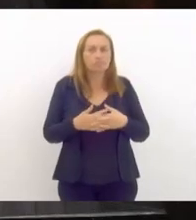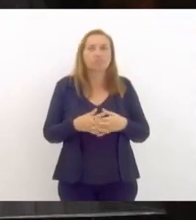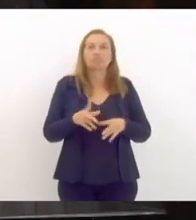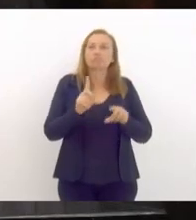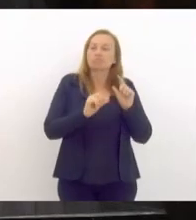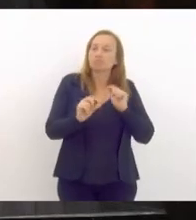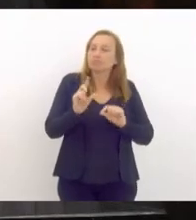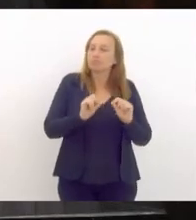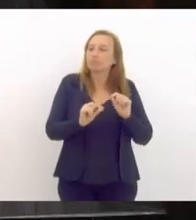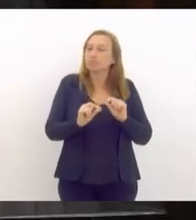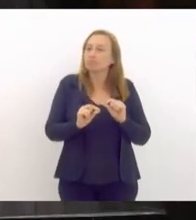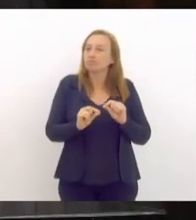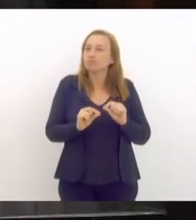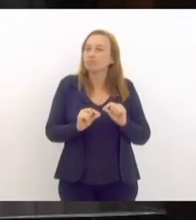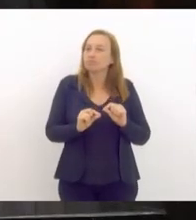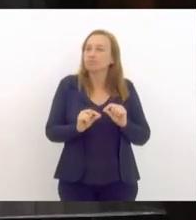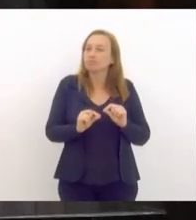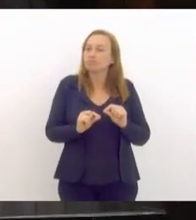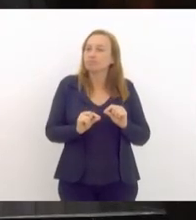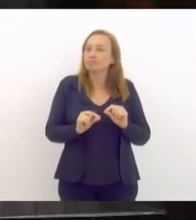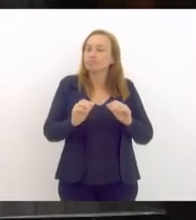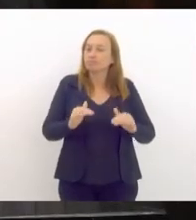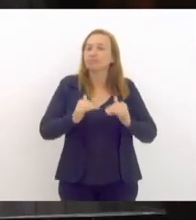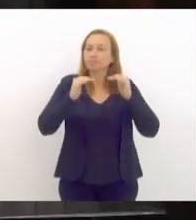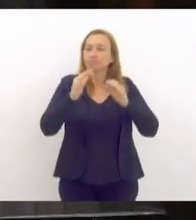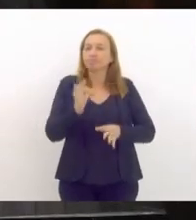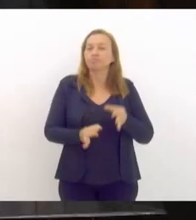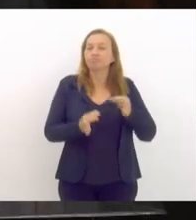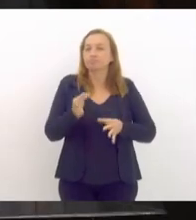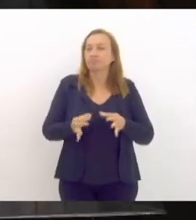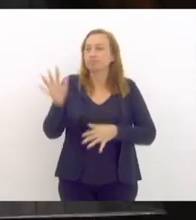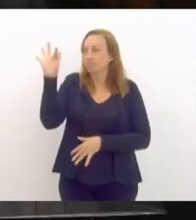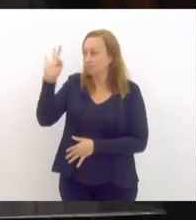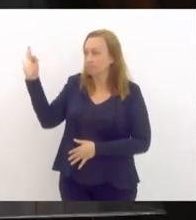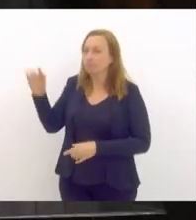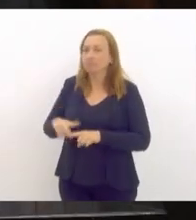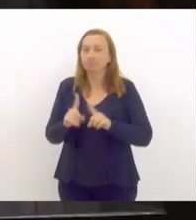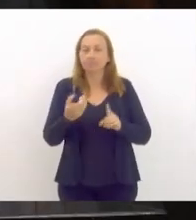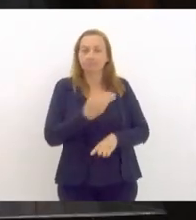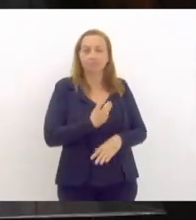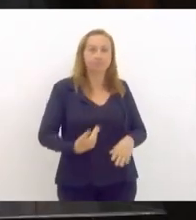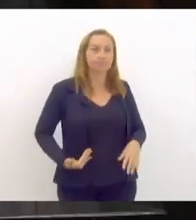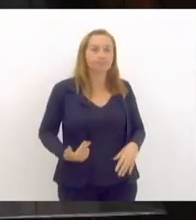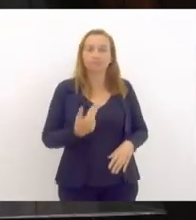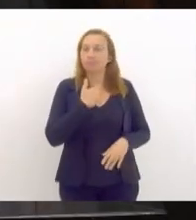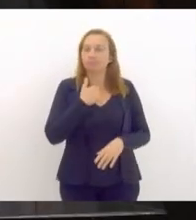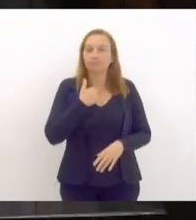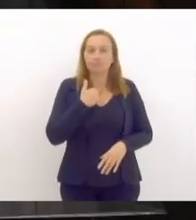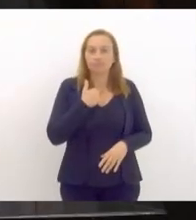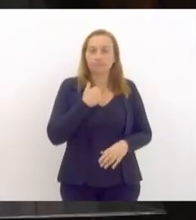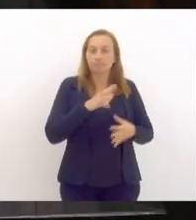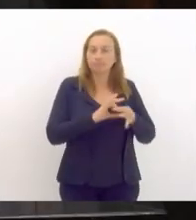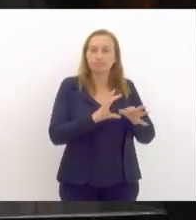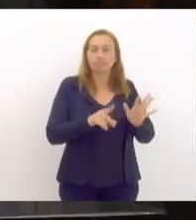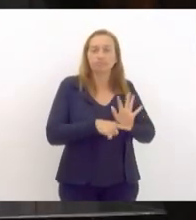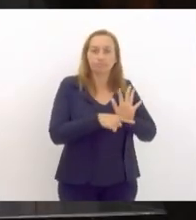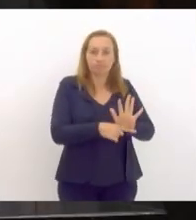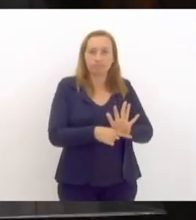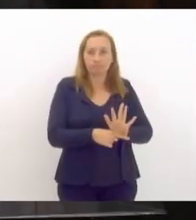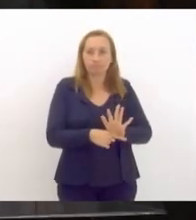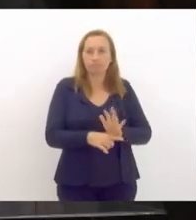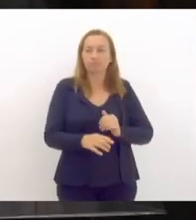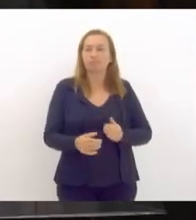decisão do Supremo Tribunal Federal mas o governo não pode ser abster de ajudar a construir uma solução